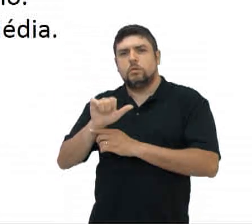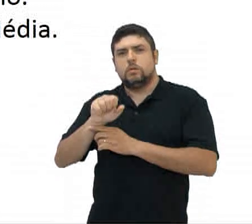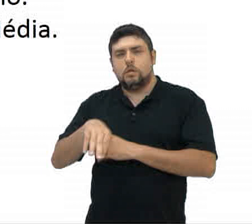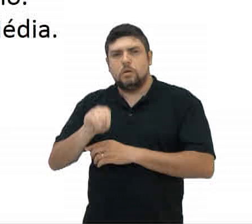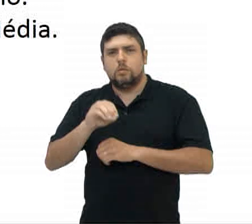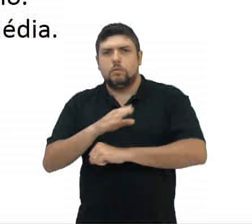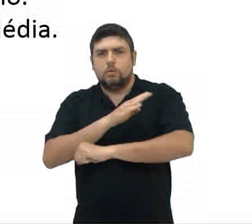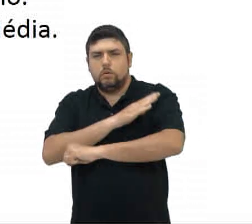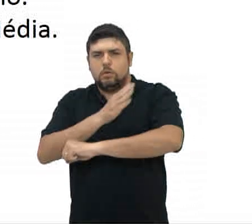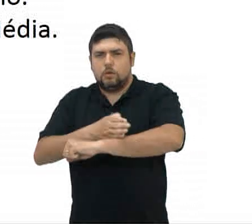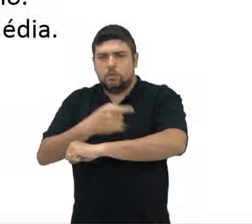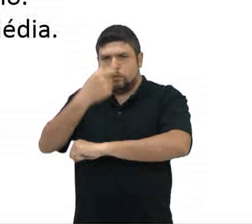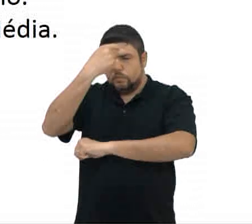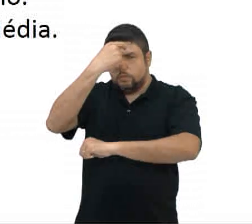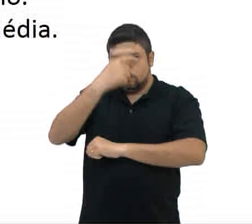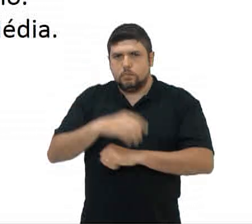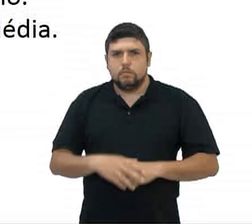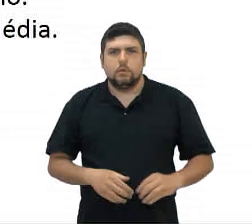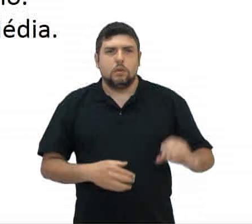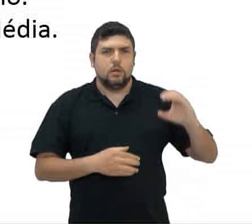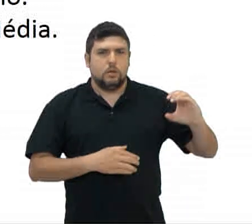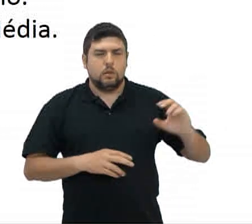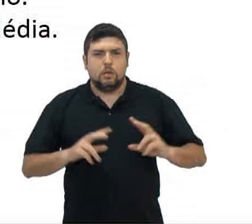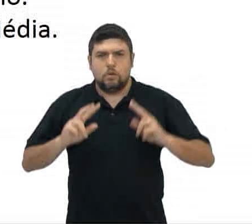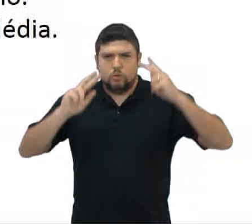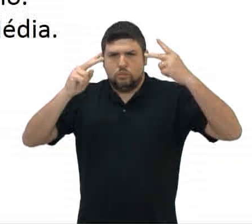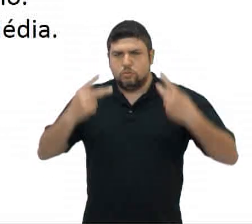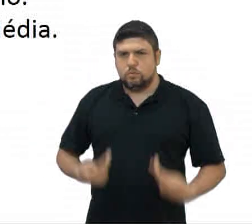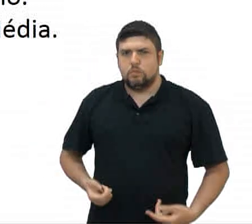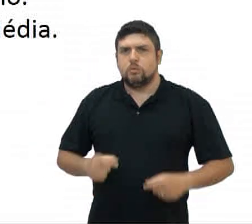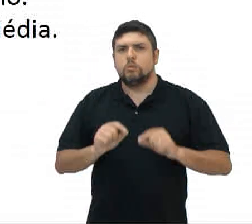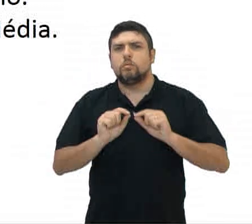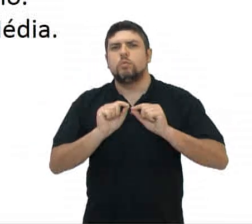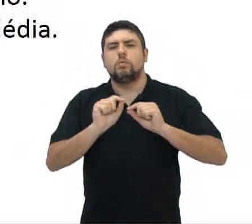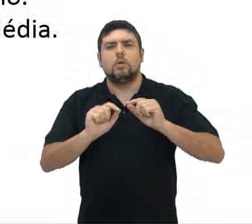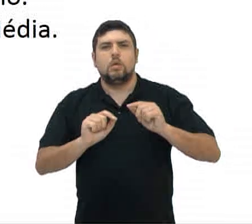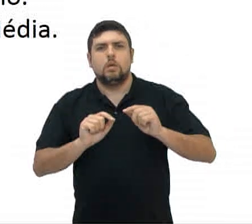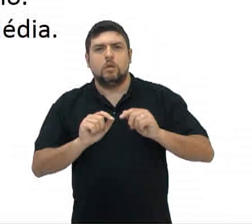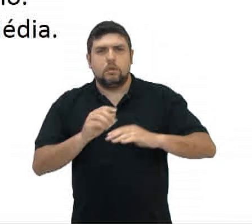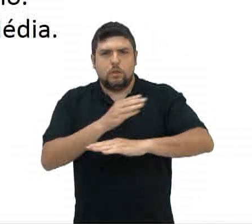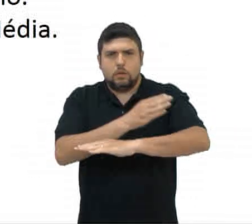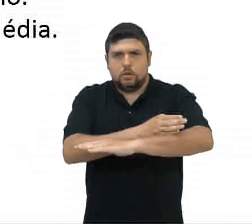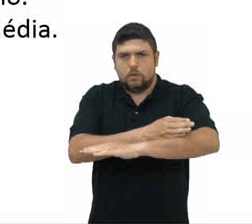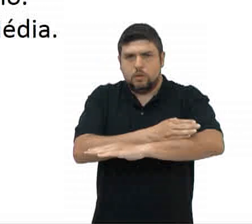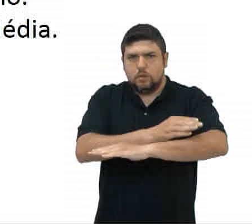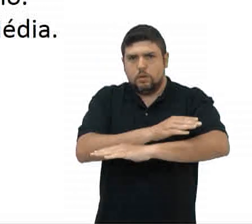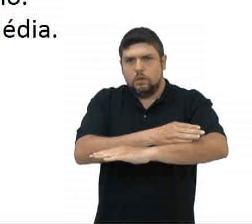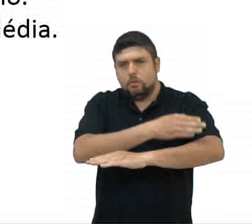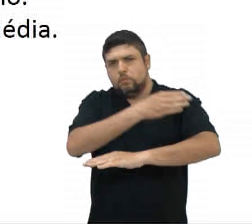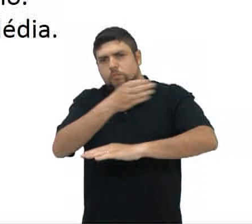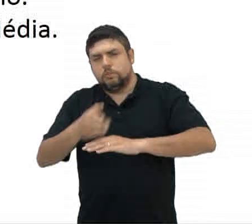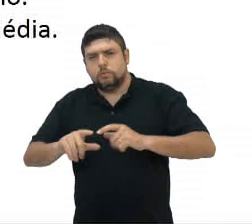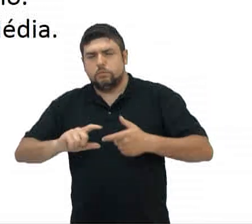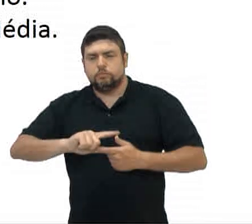Média. C. Humanismo como postura ideológica que configurou a transição para a Idade Moderna. Ou